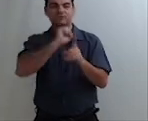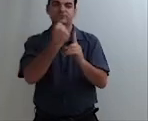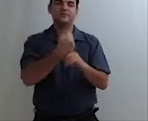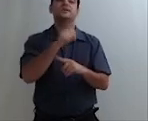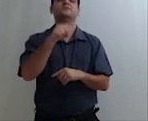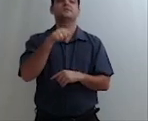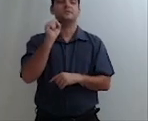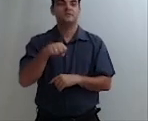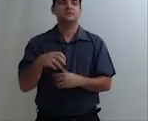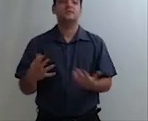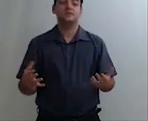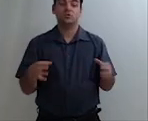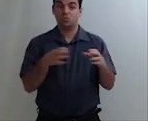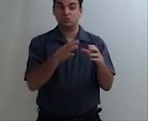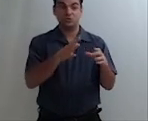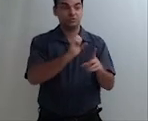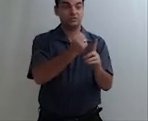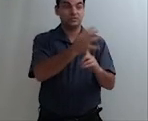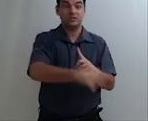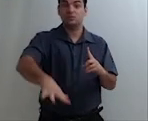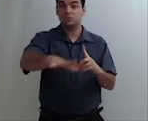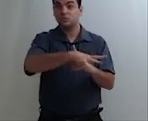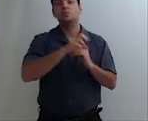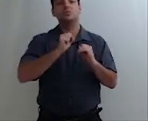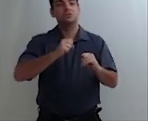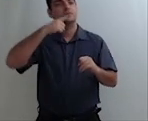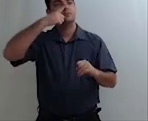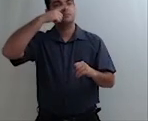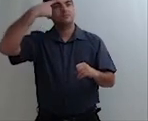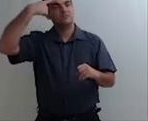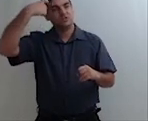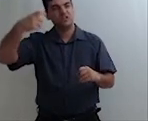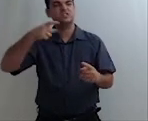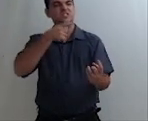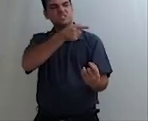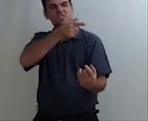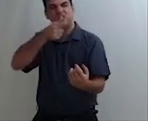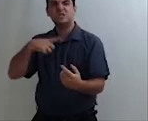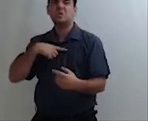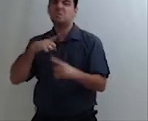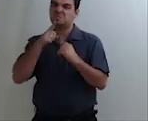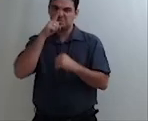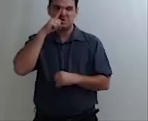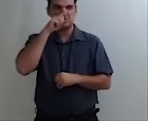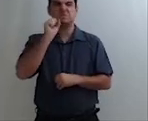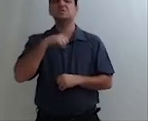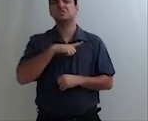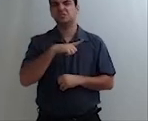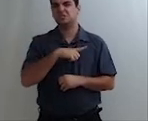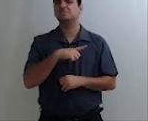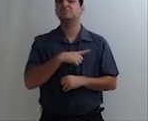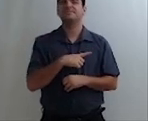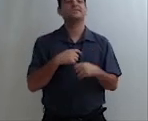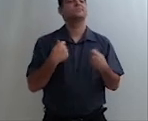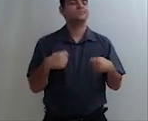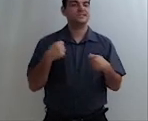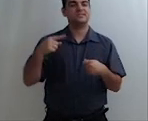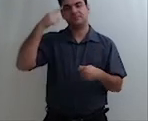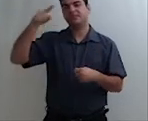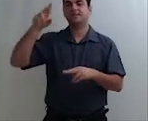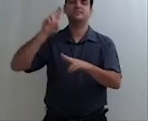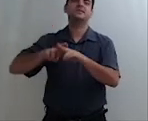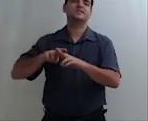física da coletividade o risco concreto de reiteração delitivo e a consequente necessidade da prisão como garantia da